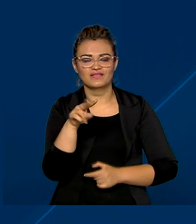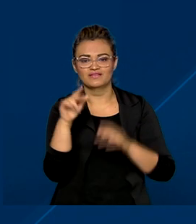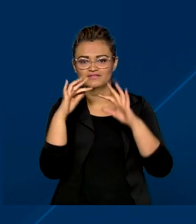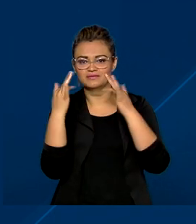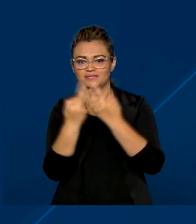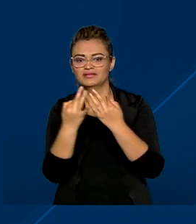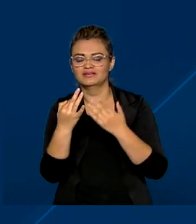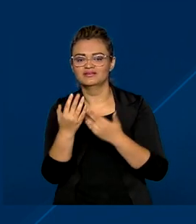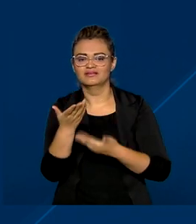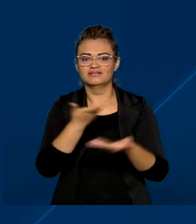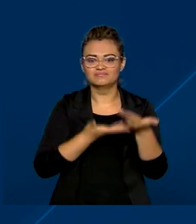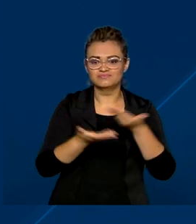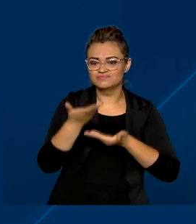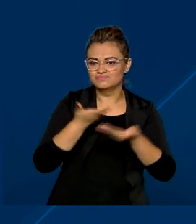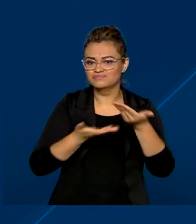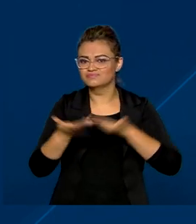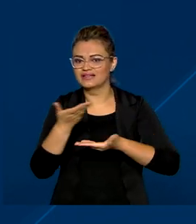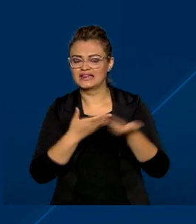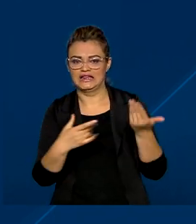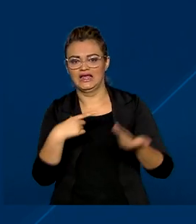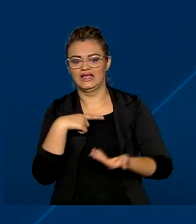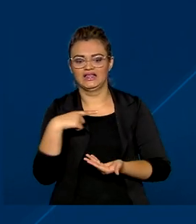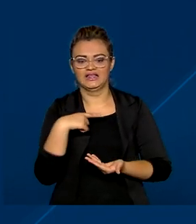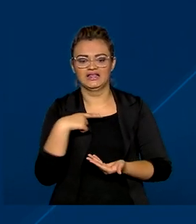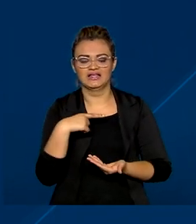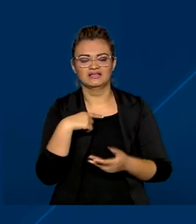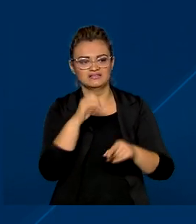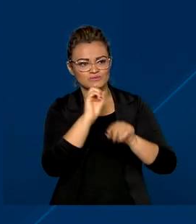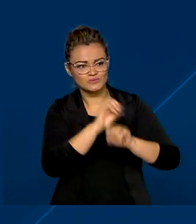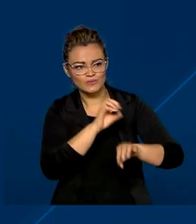gente sendo instruídas. instruídas. gratificante.